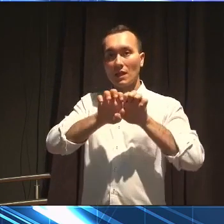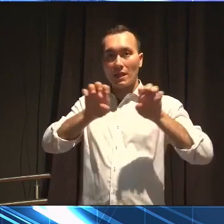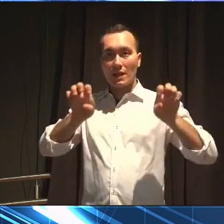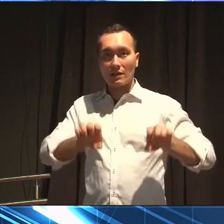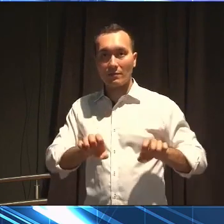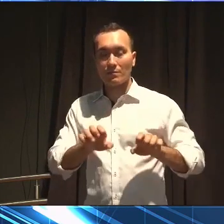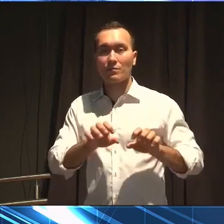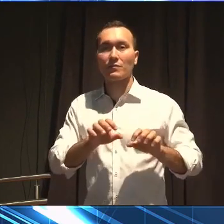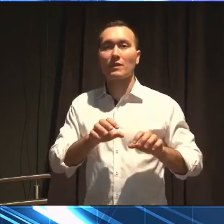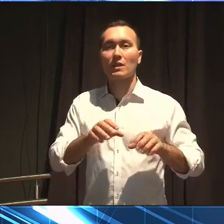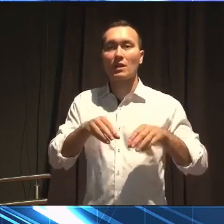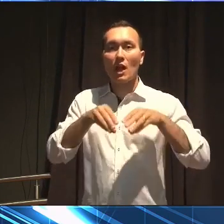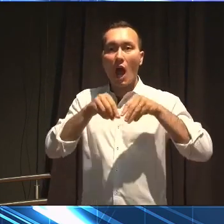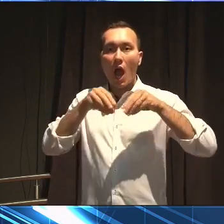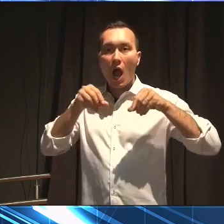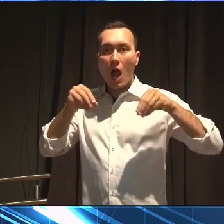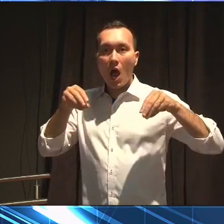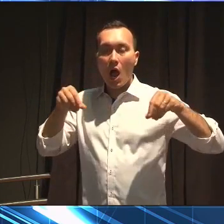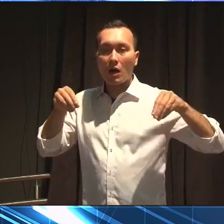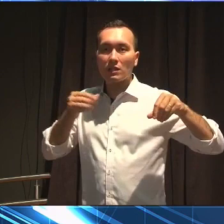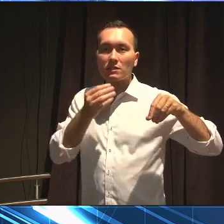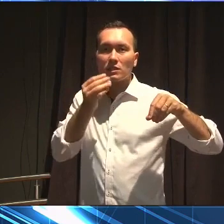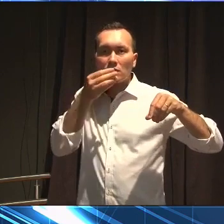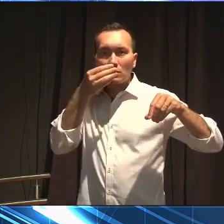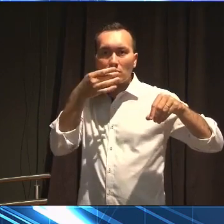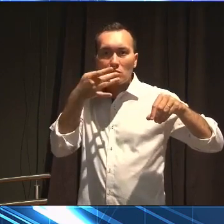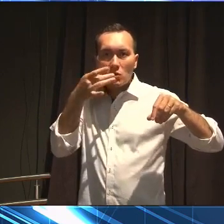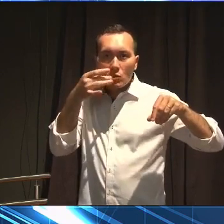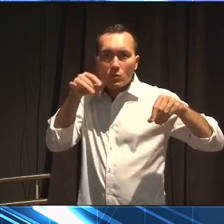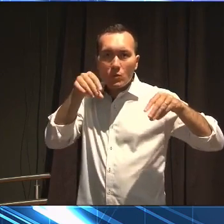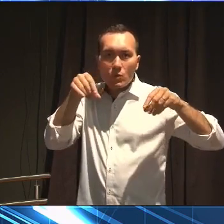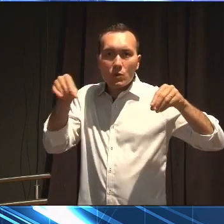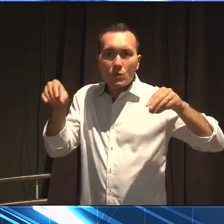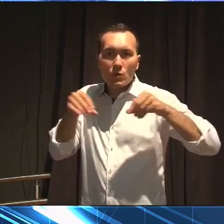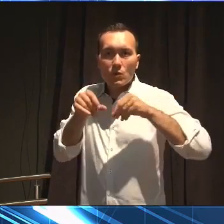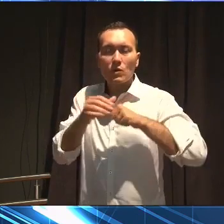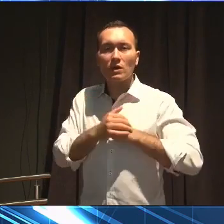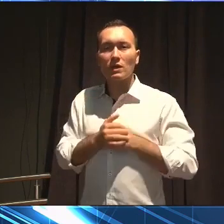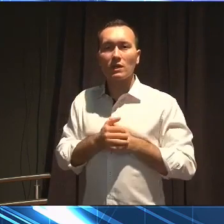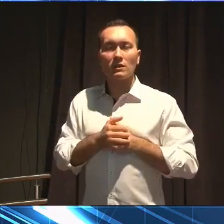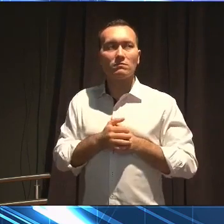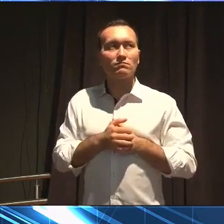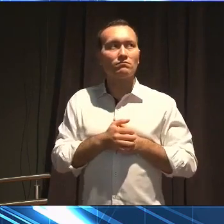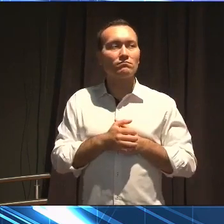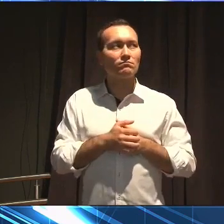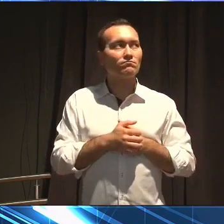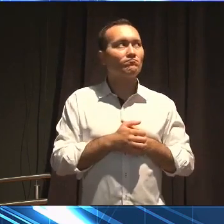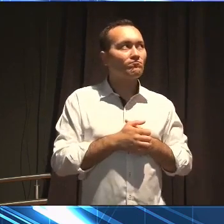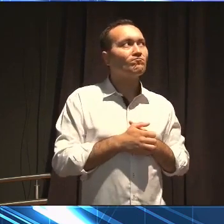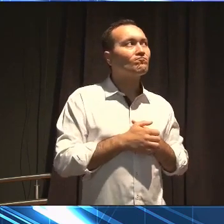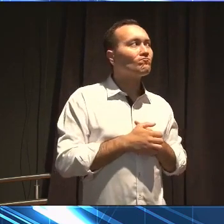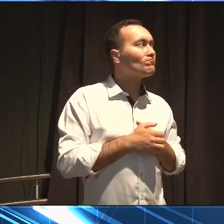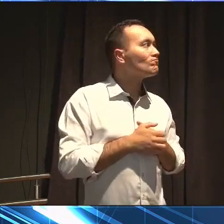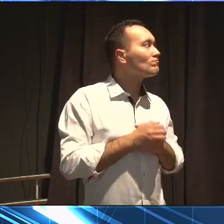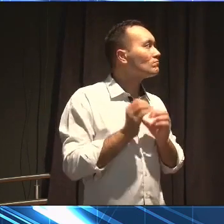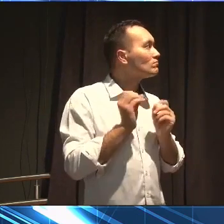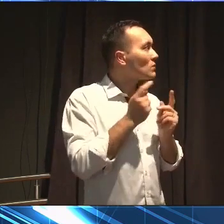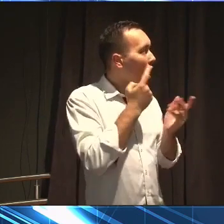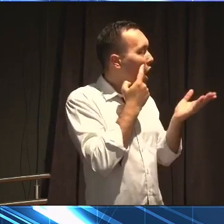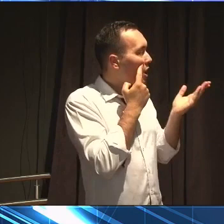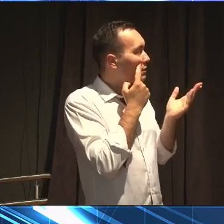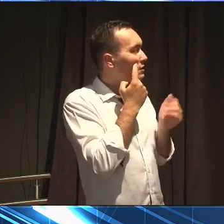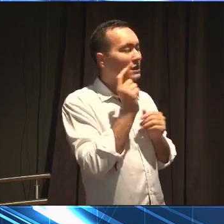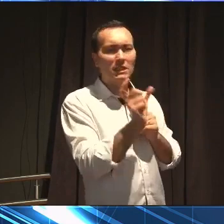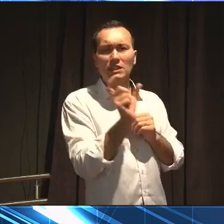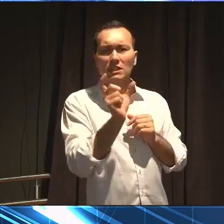água salgada, enfim, a gente viu que imensidão, tranquilidade, água se destacaram. Mas